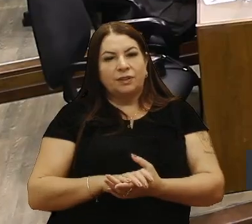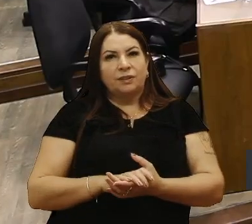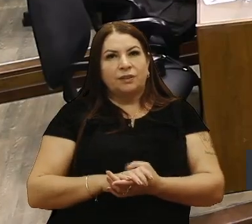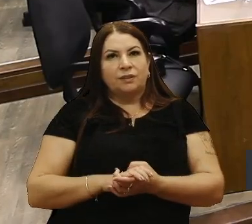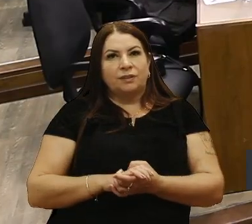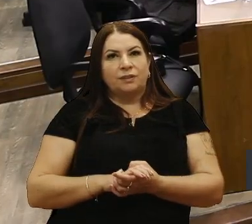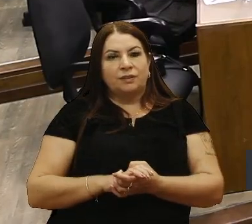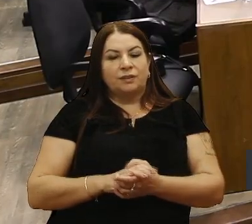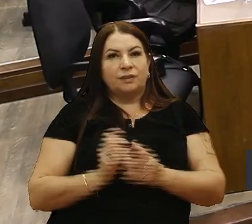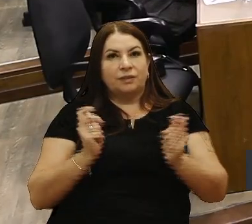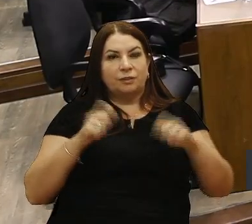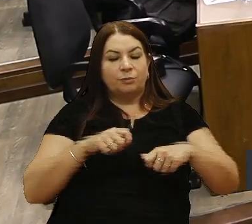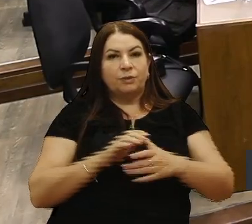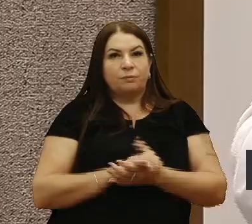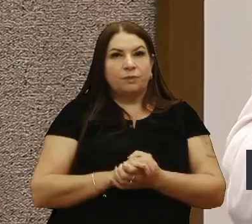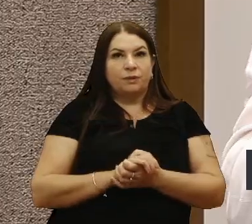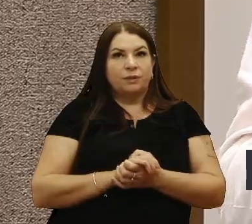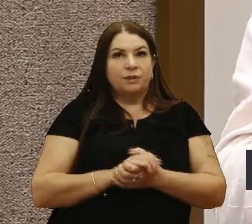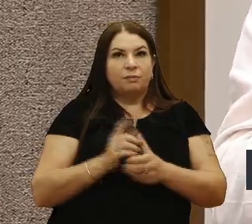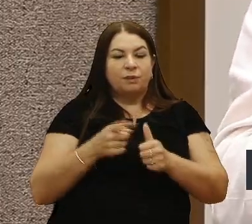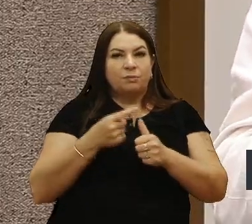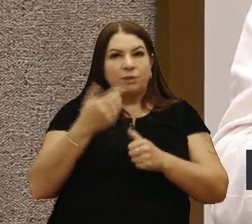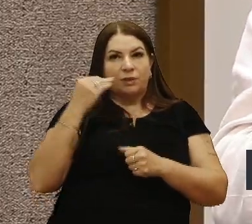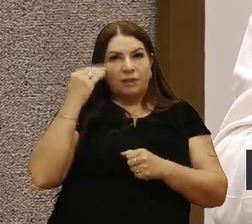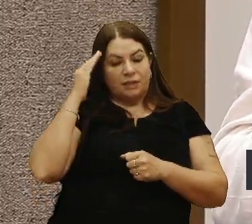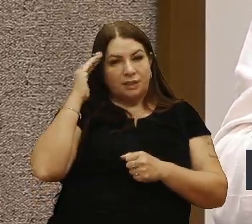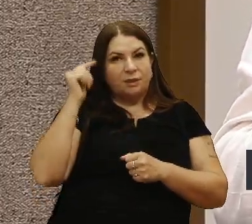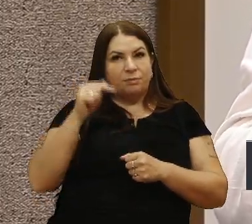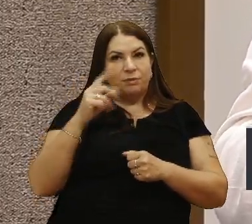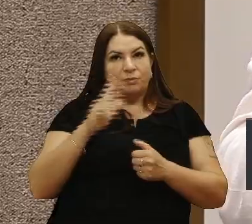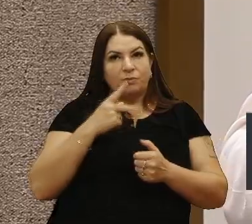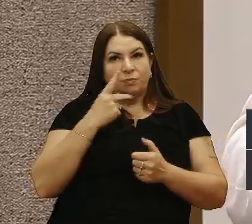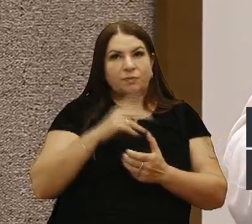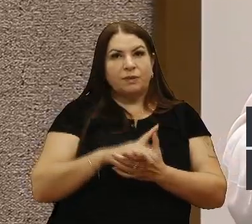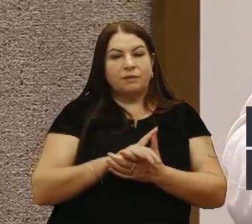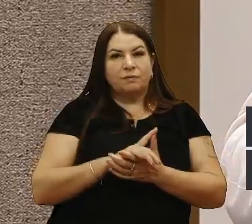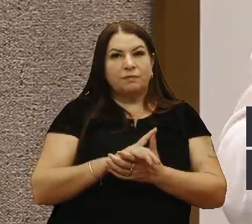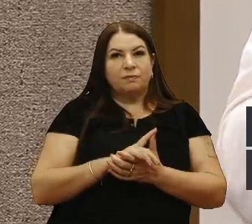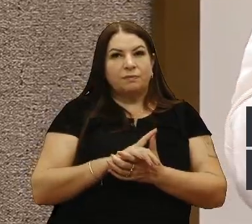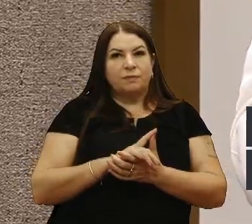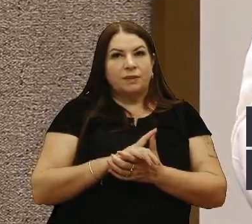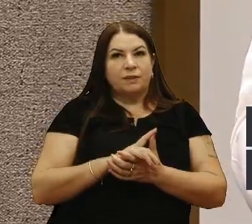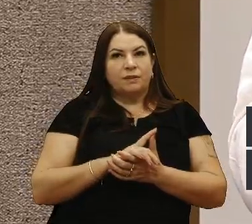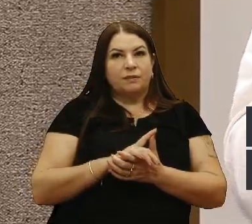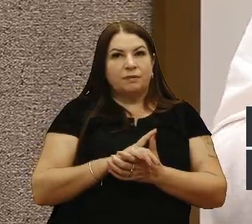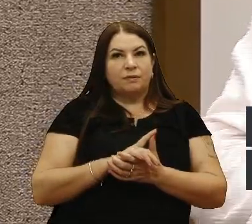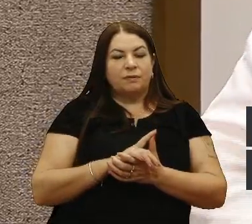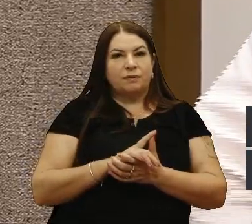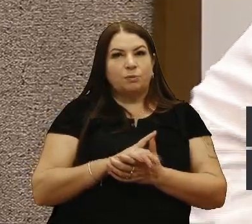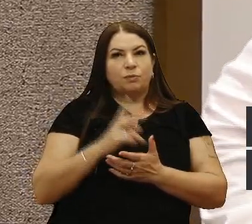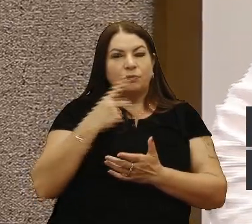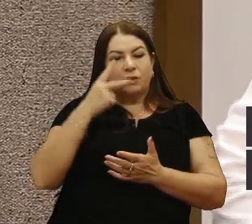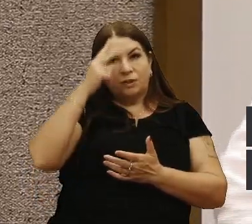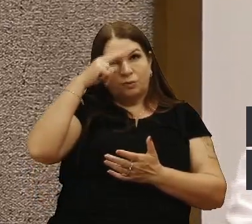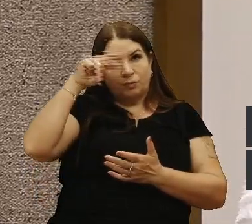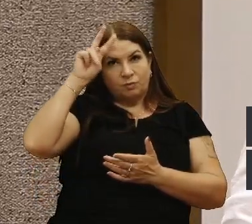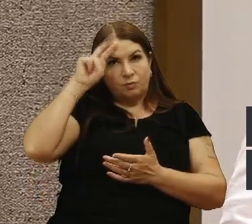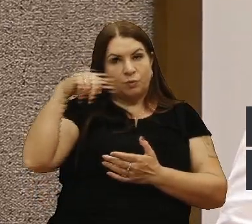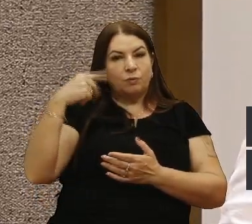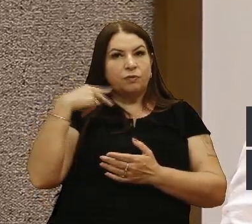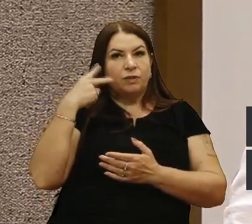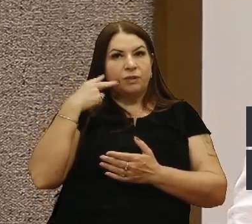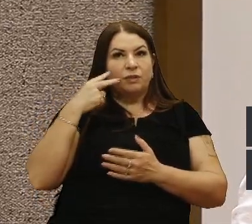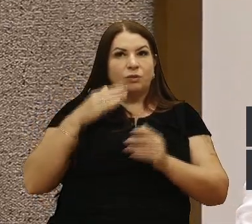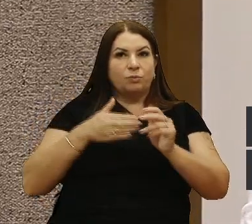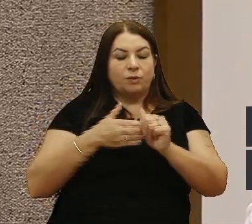pela possibilidade. Primeiro que nós entendemos, e aqui eu já externalizei isso ao vereador Edson da Rosa e aos demais vereadores que compõem a